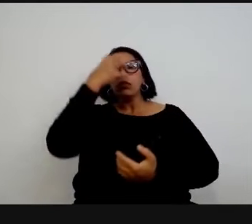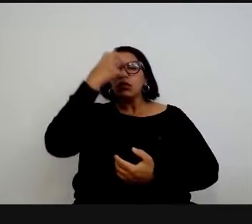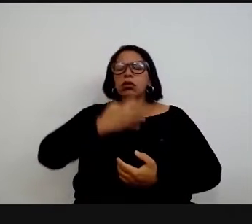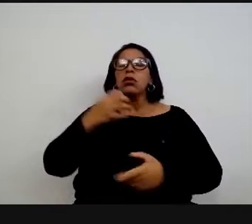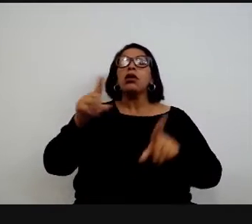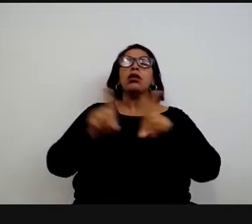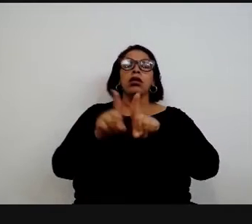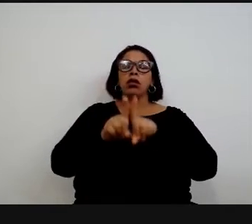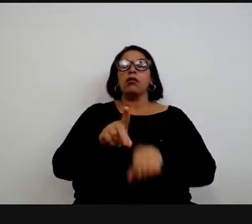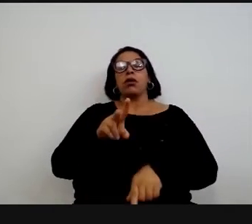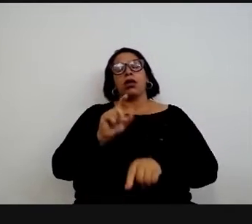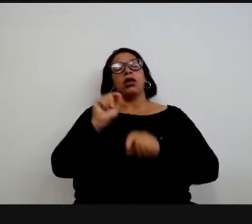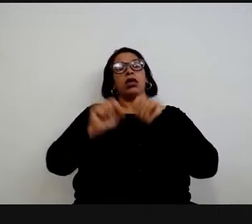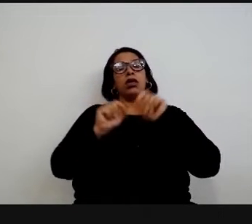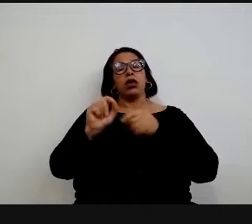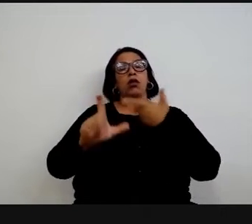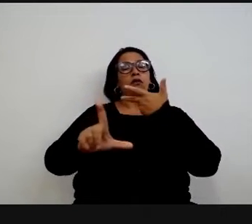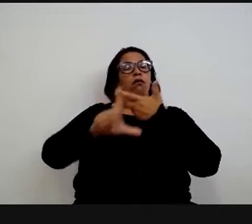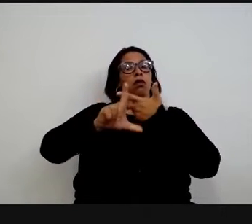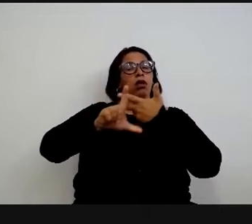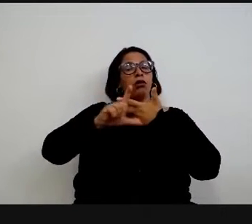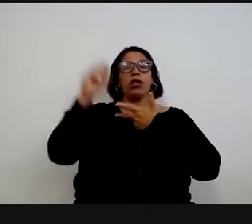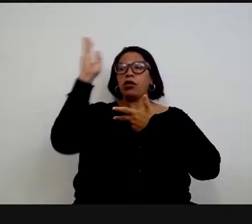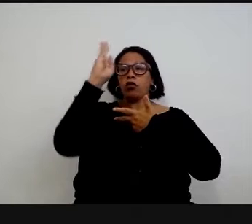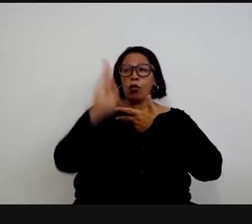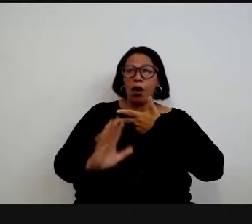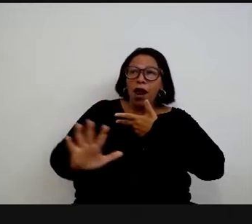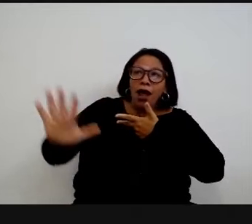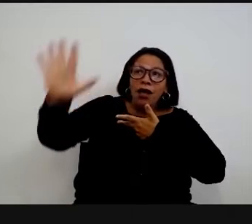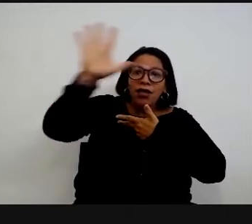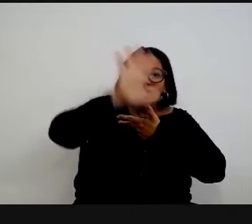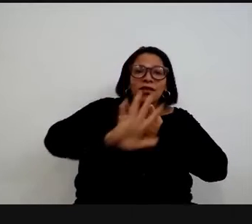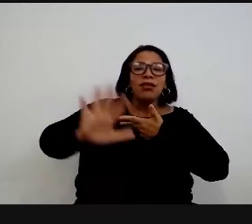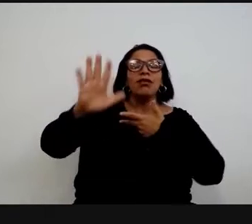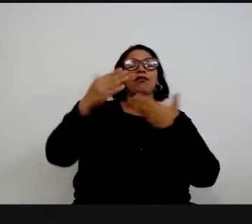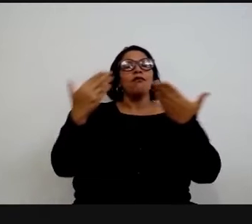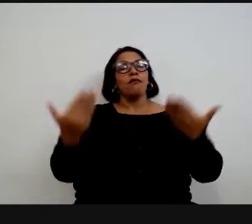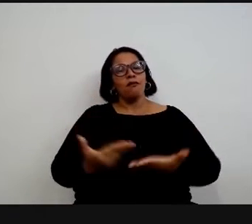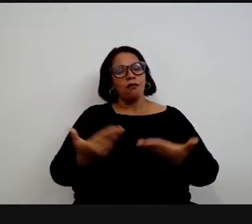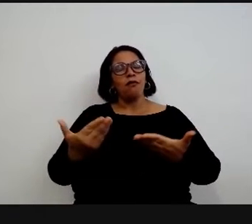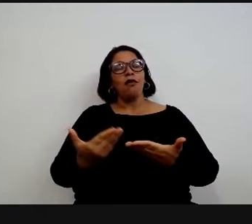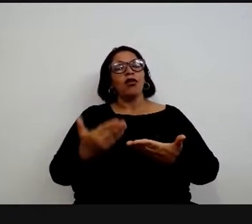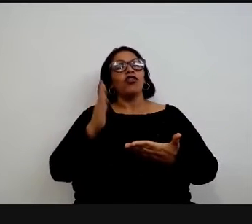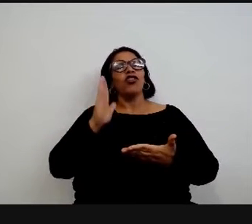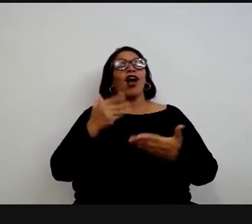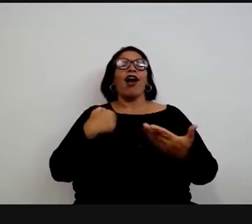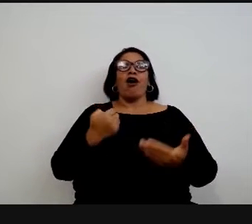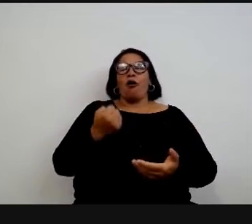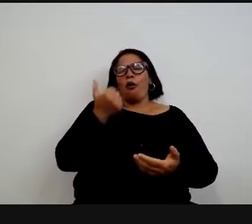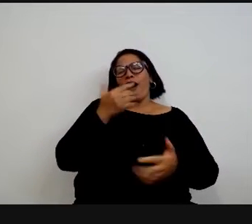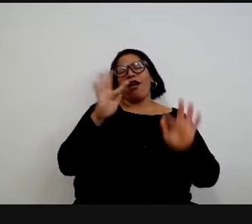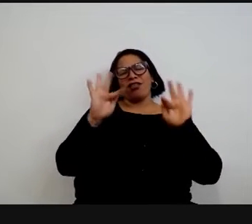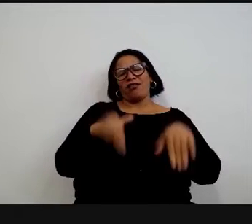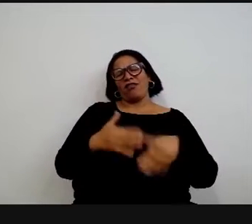séria, e fazendo com que o Poder Legislativo no Brasil, a minha grande preocupação hoje, que eu estou já no fim da linha, é fazer com que o Poder